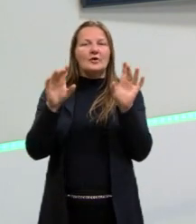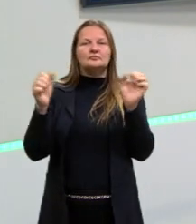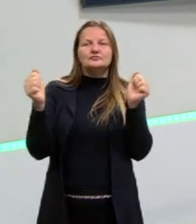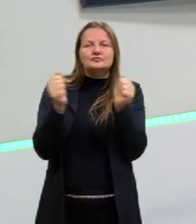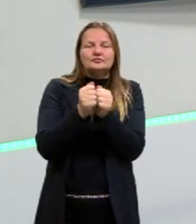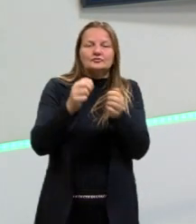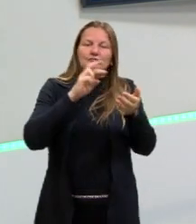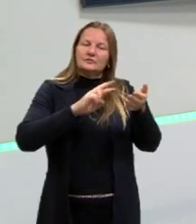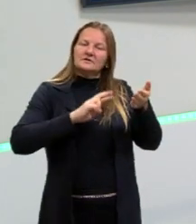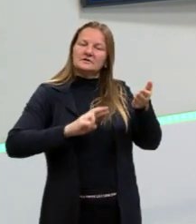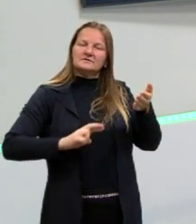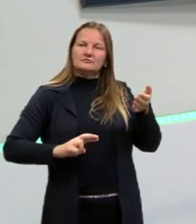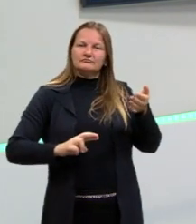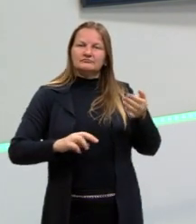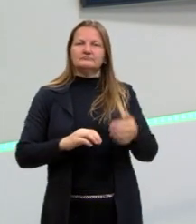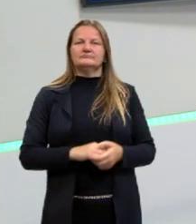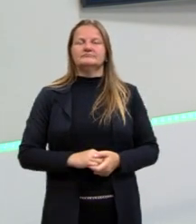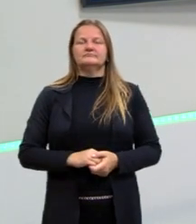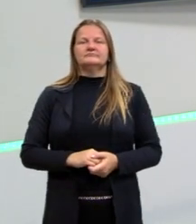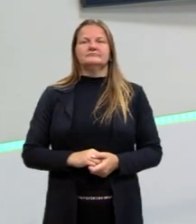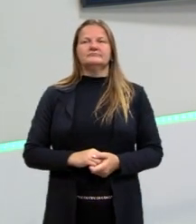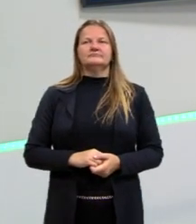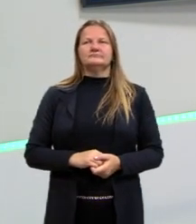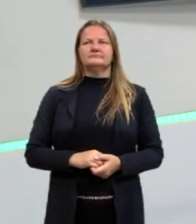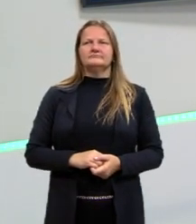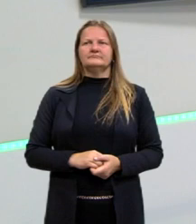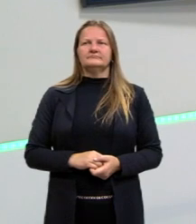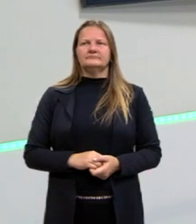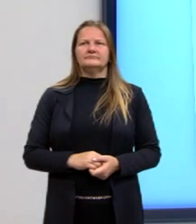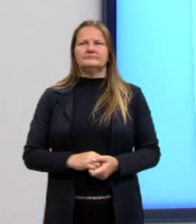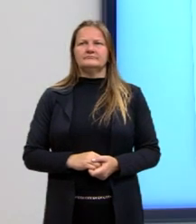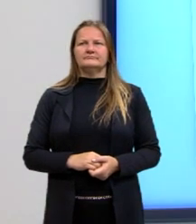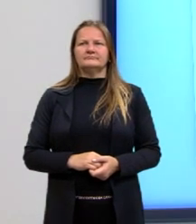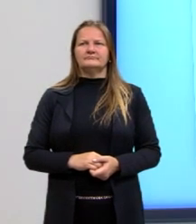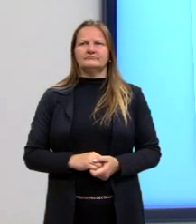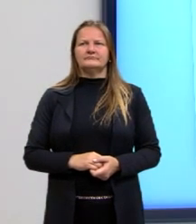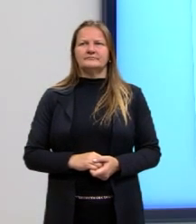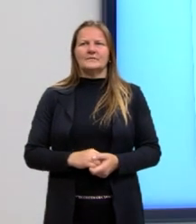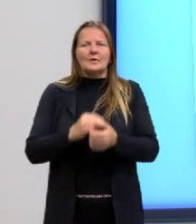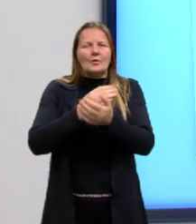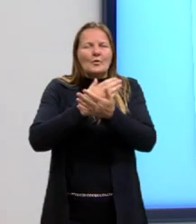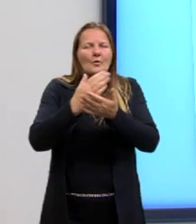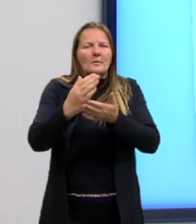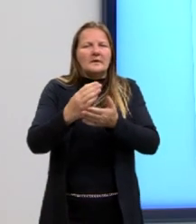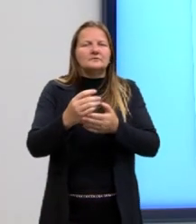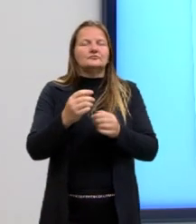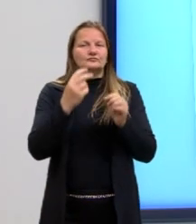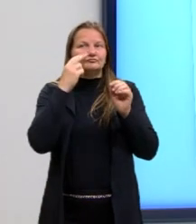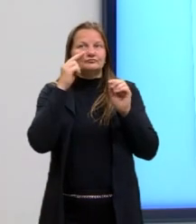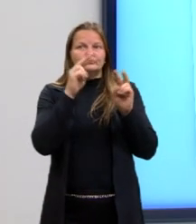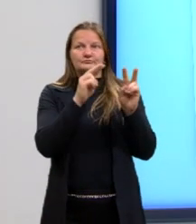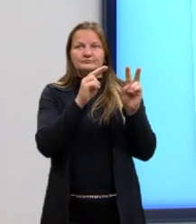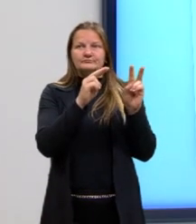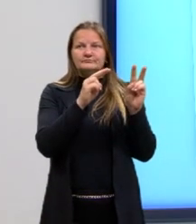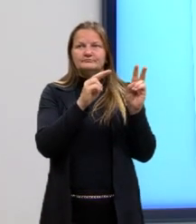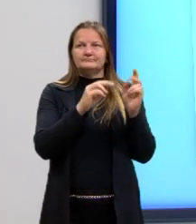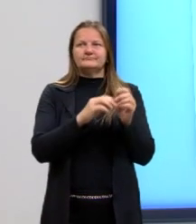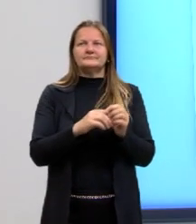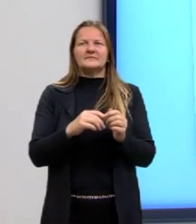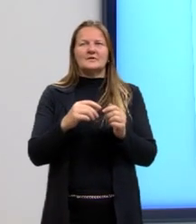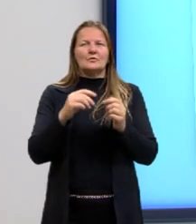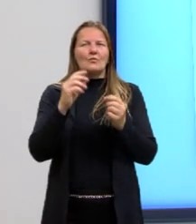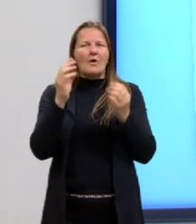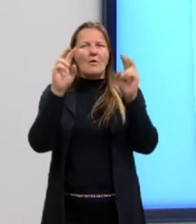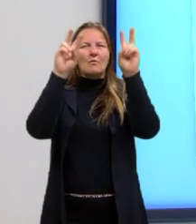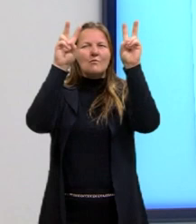com a redação. E daí eu começo falando para vocês de uma,